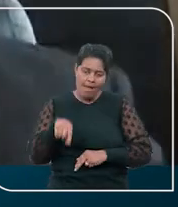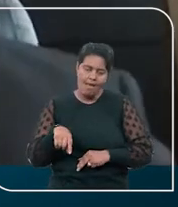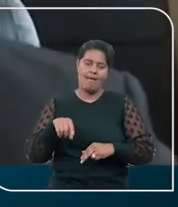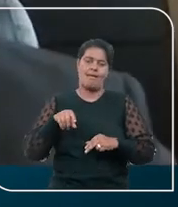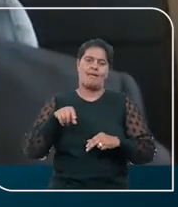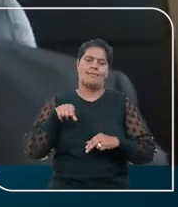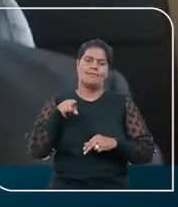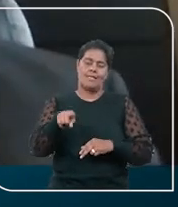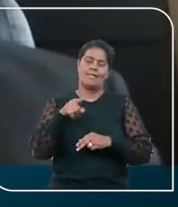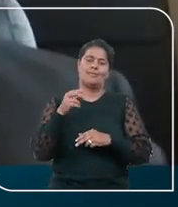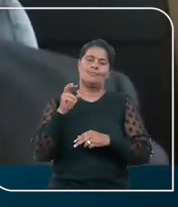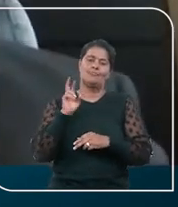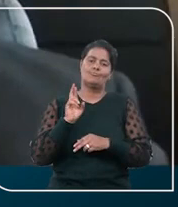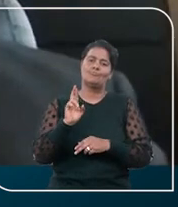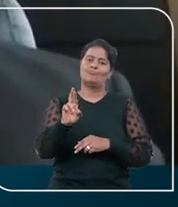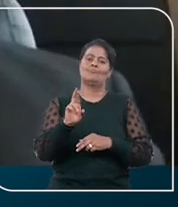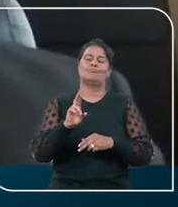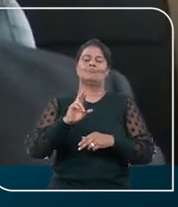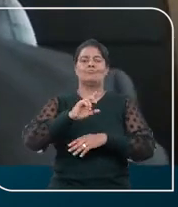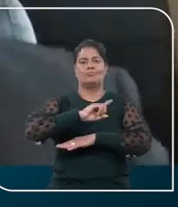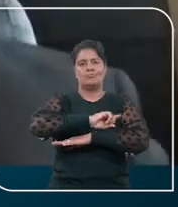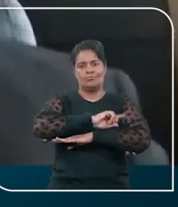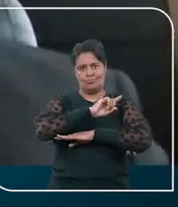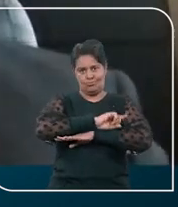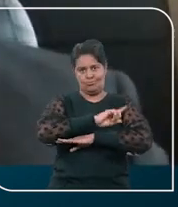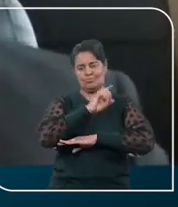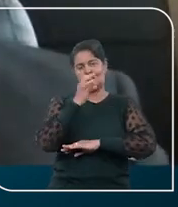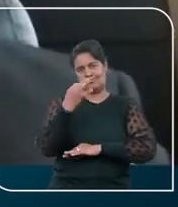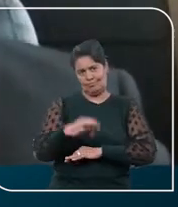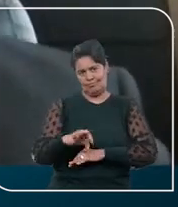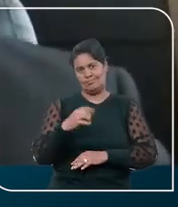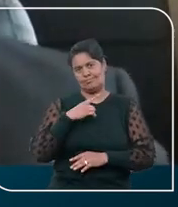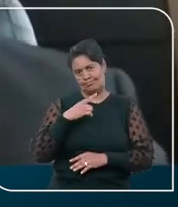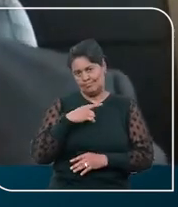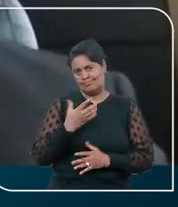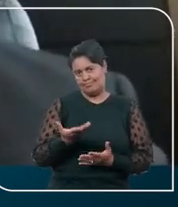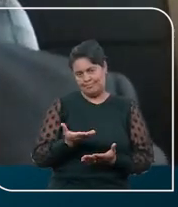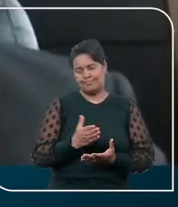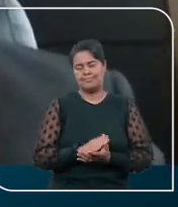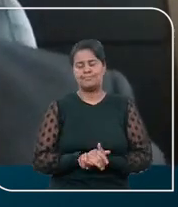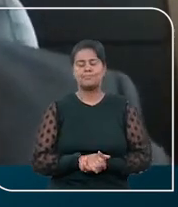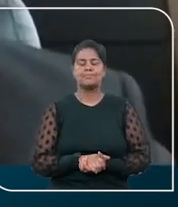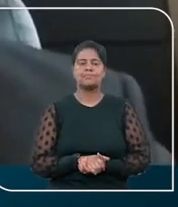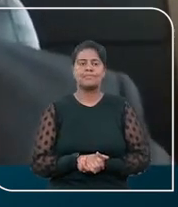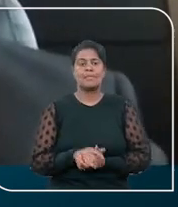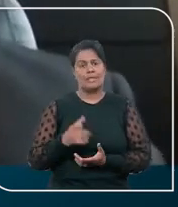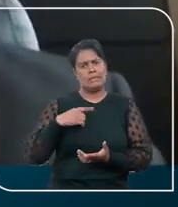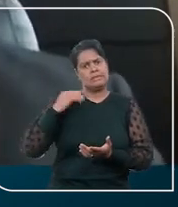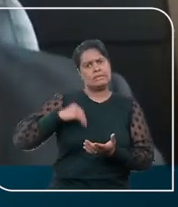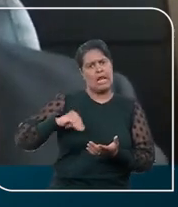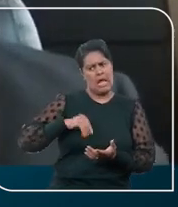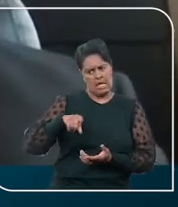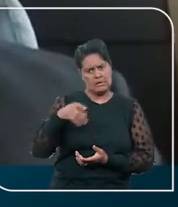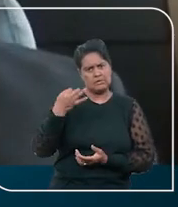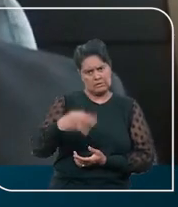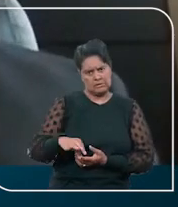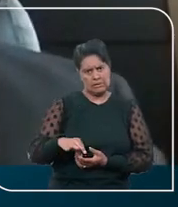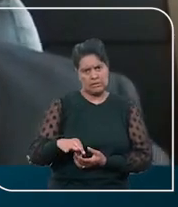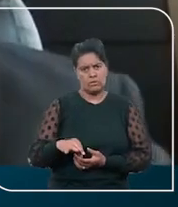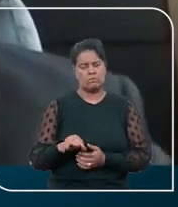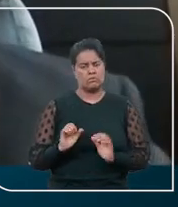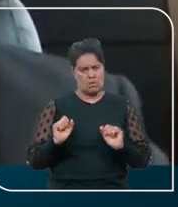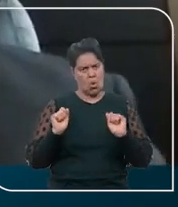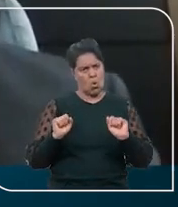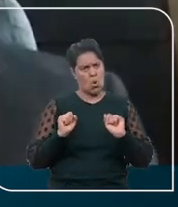modo profissional e como sua principal meio de ganhar a vida, né? De forma remunerada, principalmente. O síndico orgânico ele pode exercer